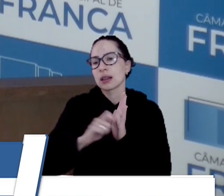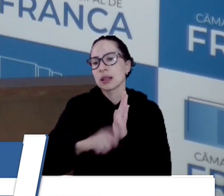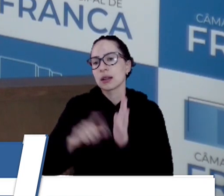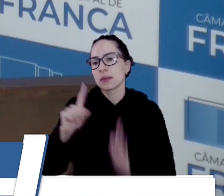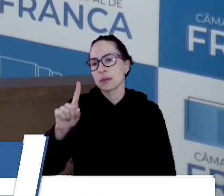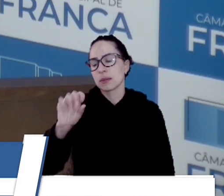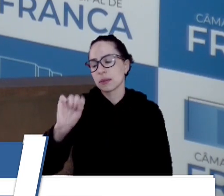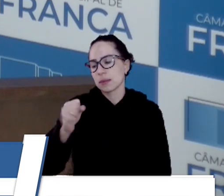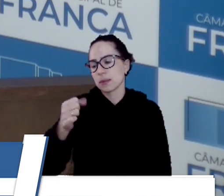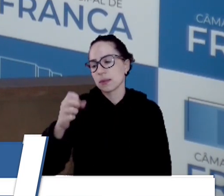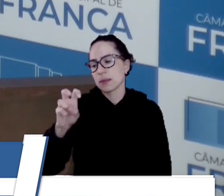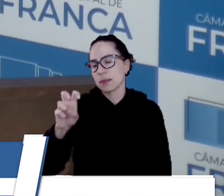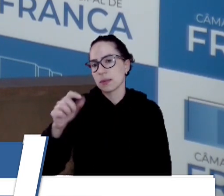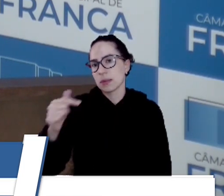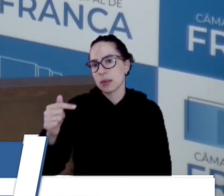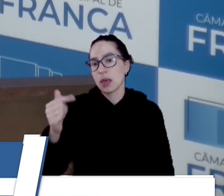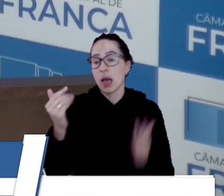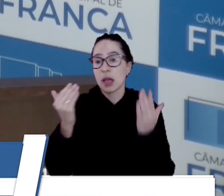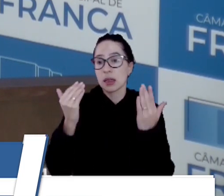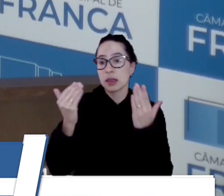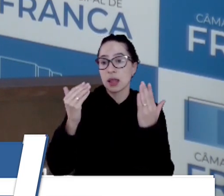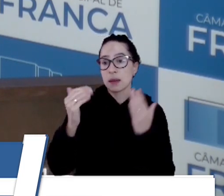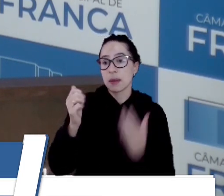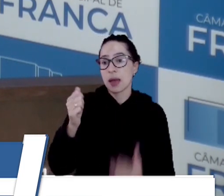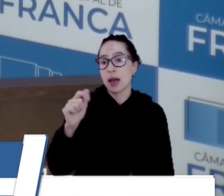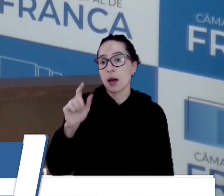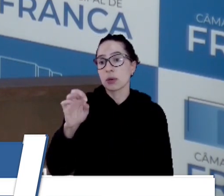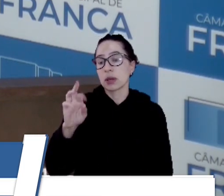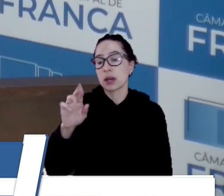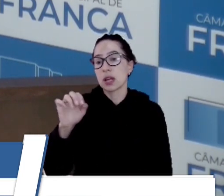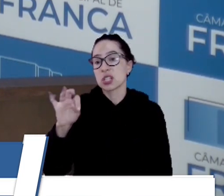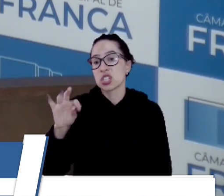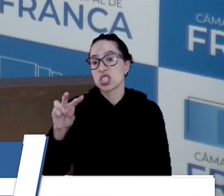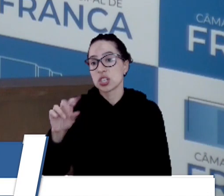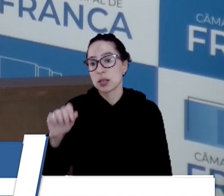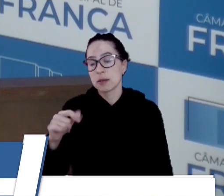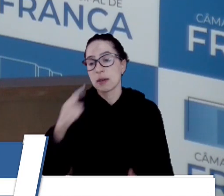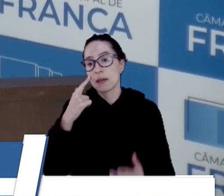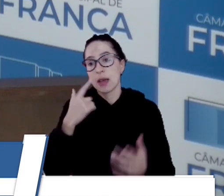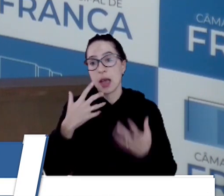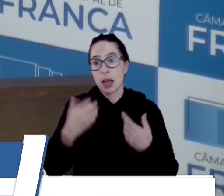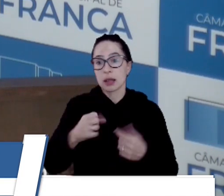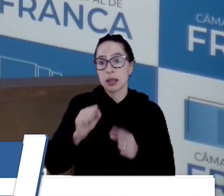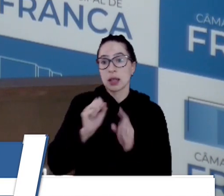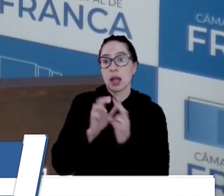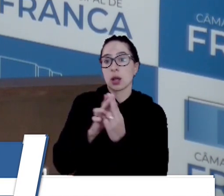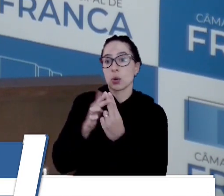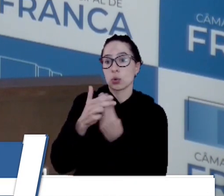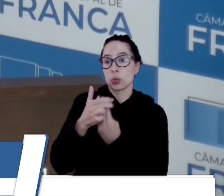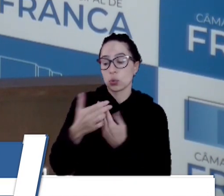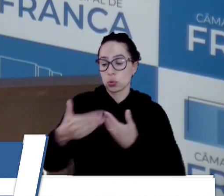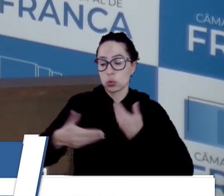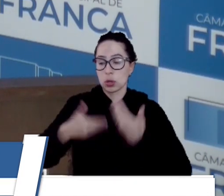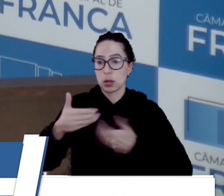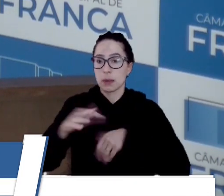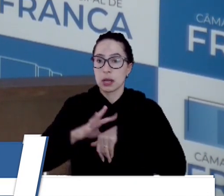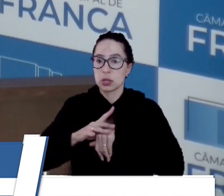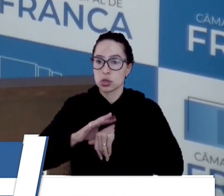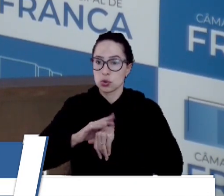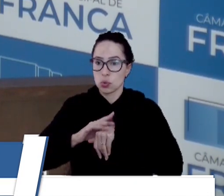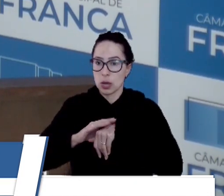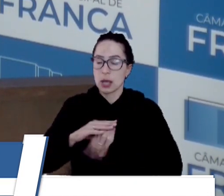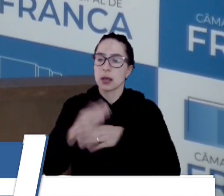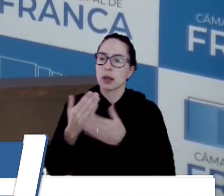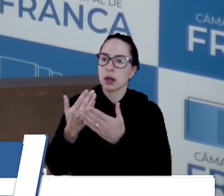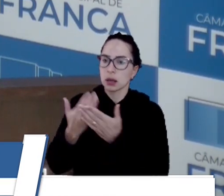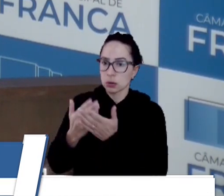1857. As terapias alternativas e seus efeitos aceitos pelo SUS no tratamento de doenças estudados pelo